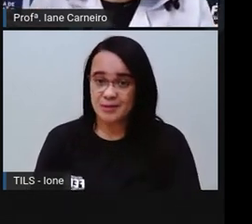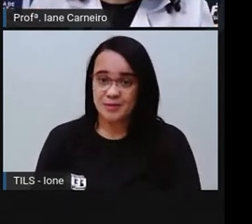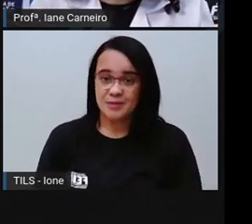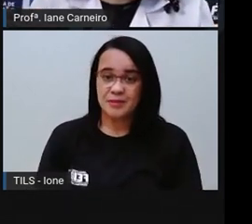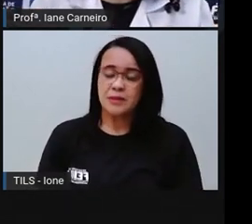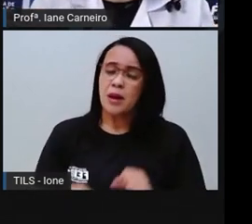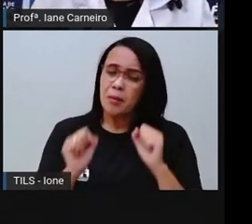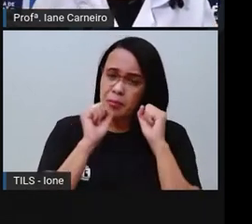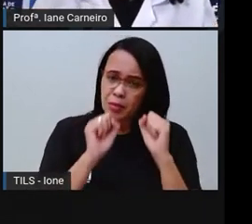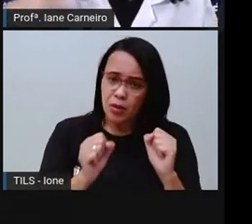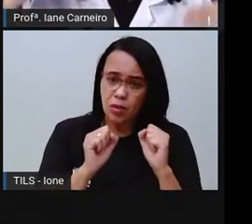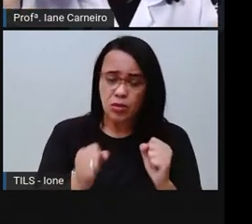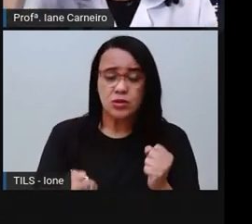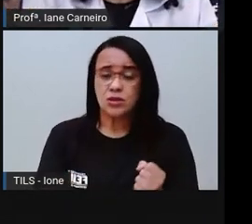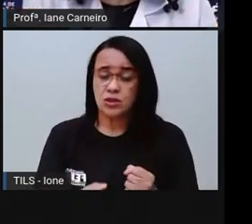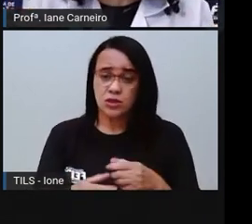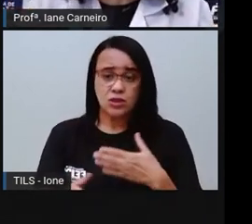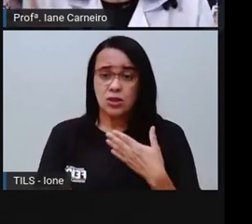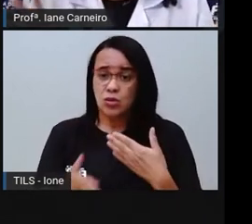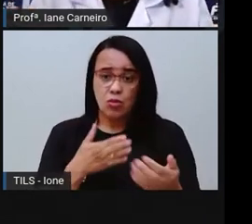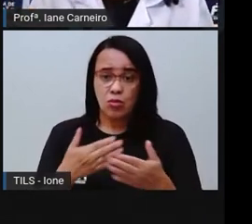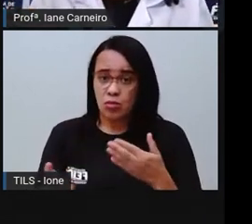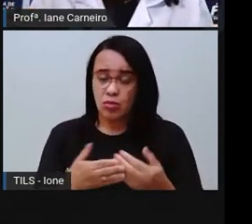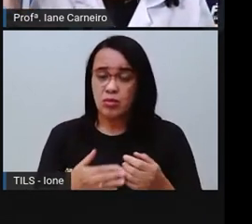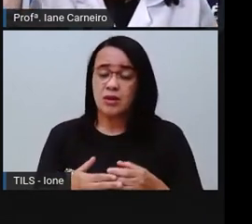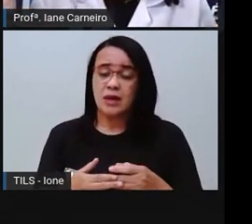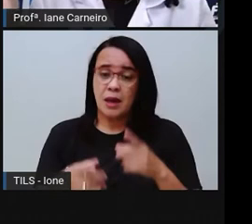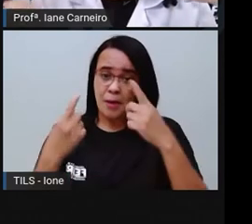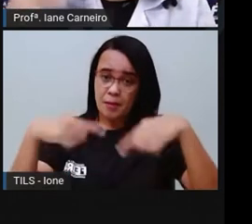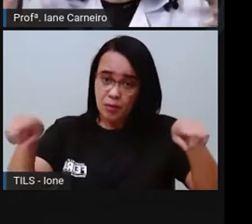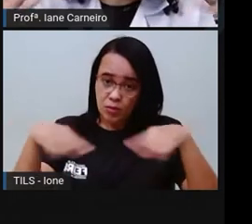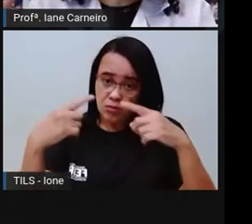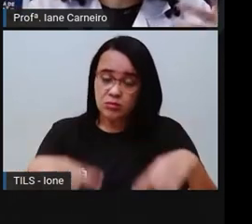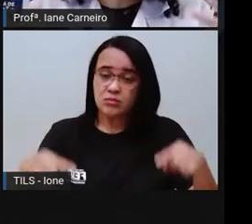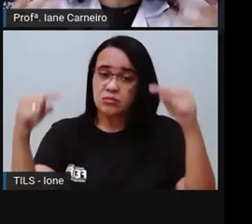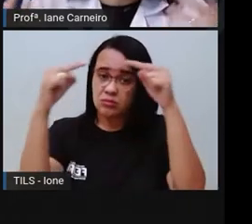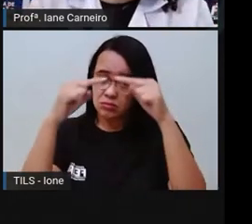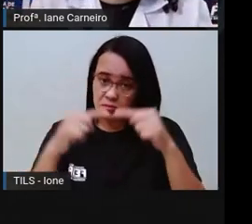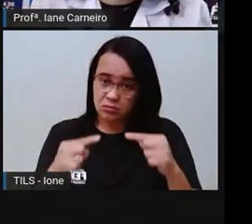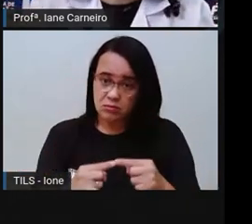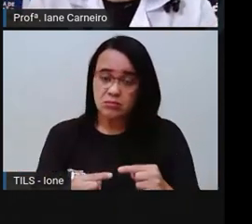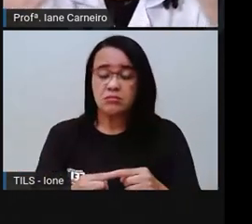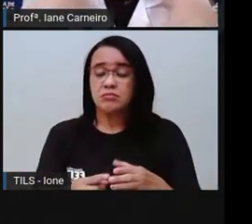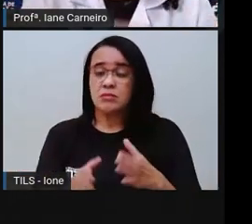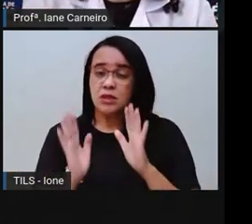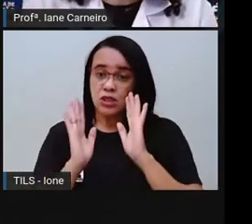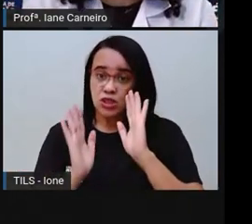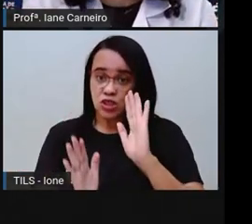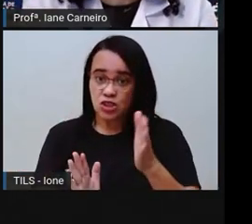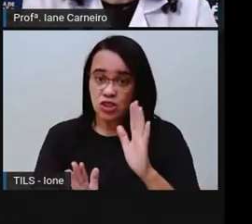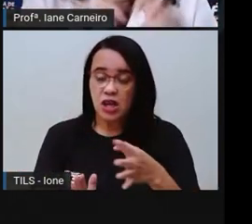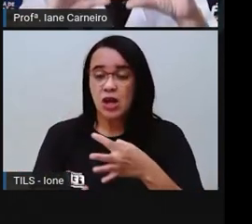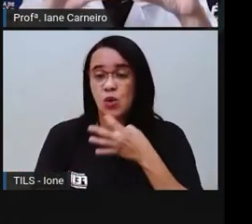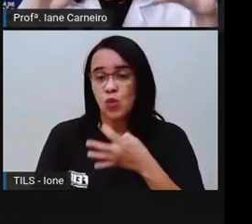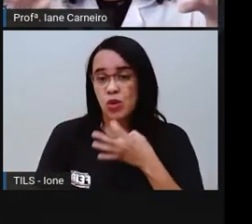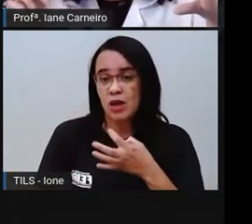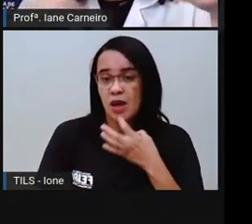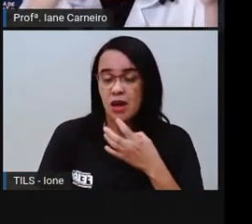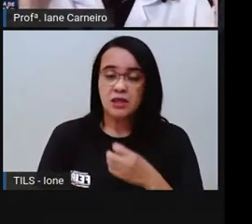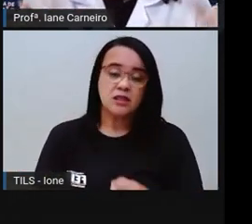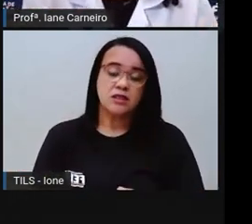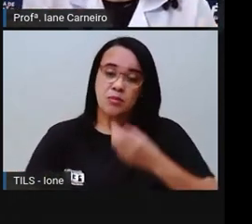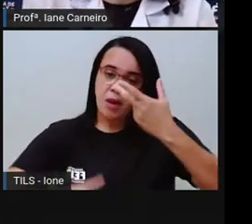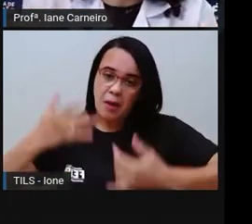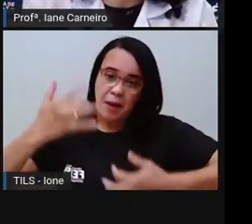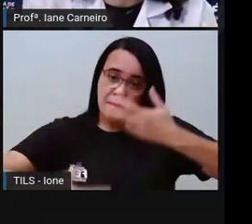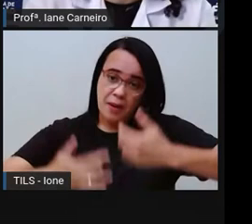pode decorar uma parlenda ou recitar uma uma parlenda que você já conheça de cor né e declamar fazer